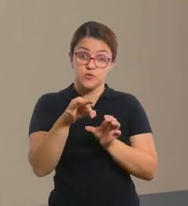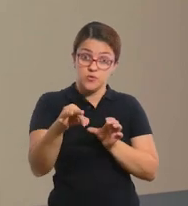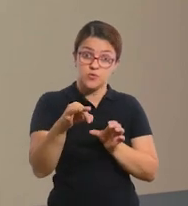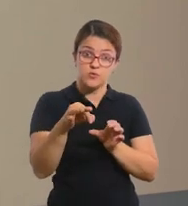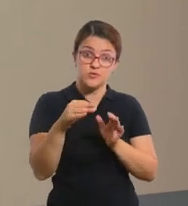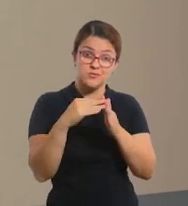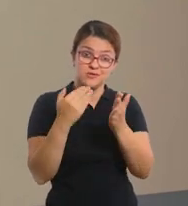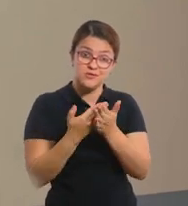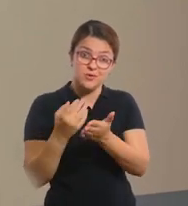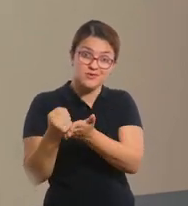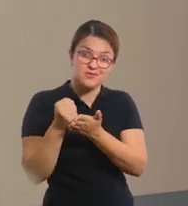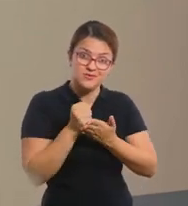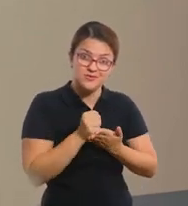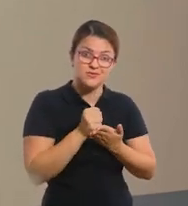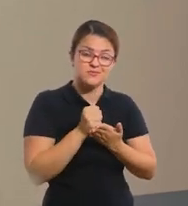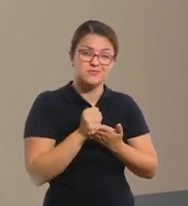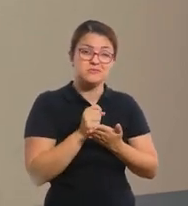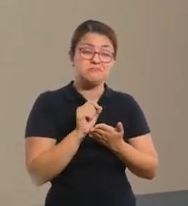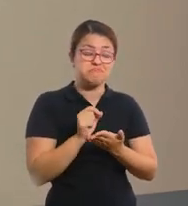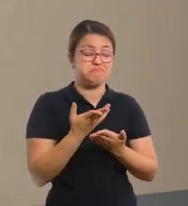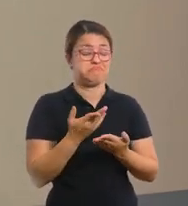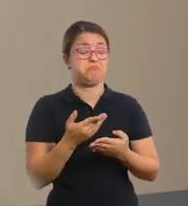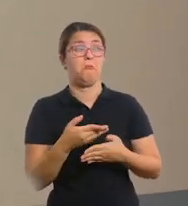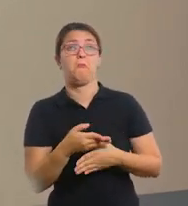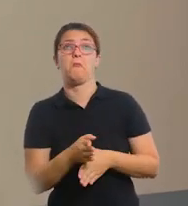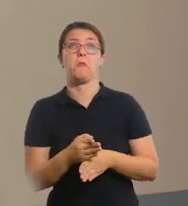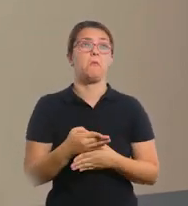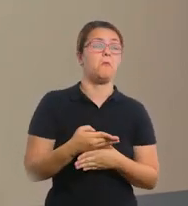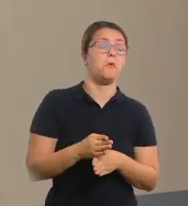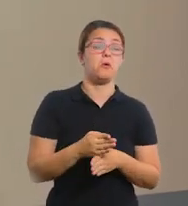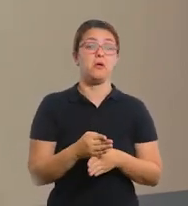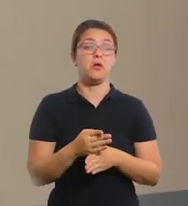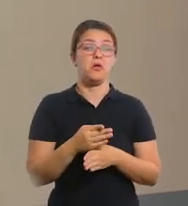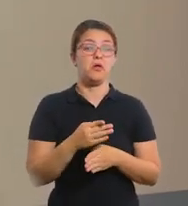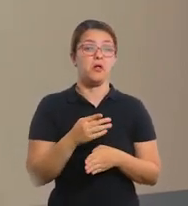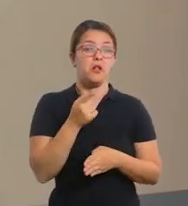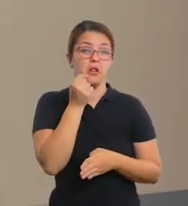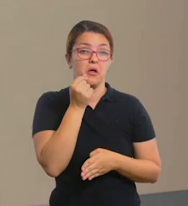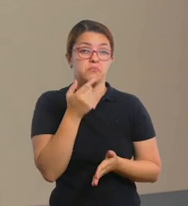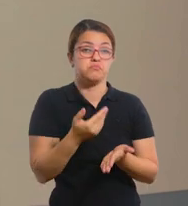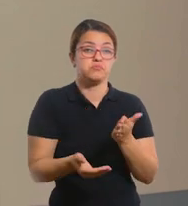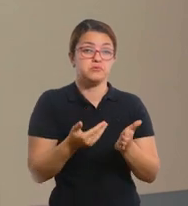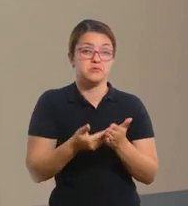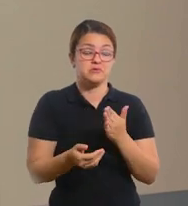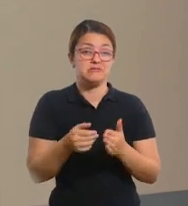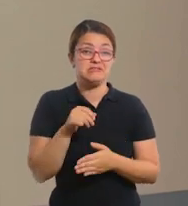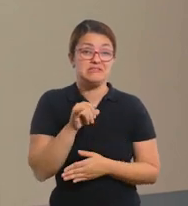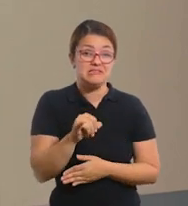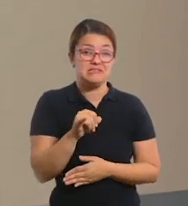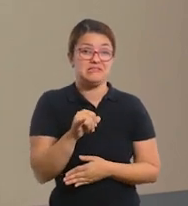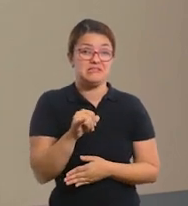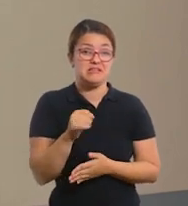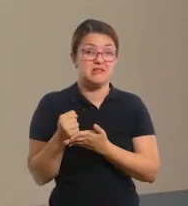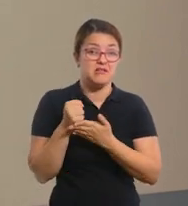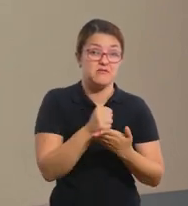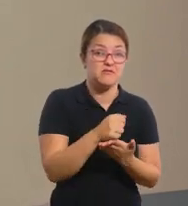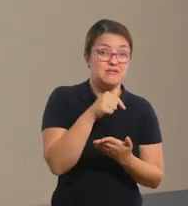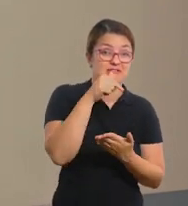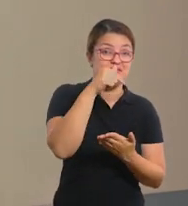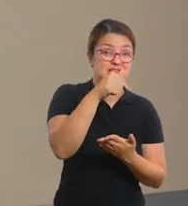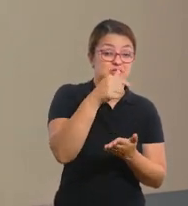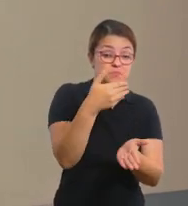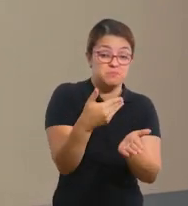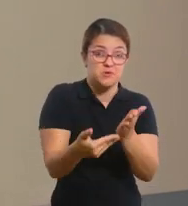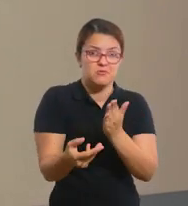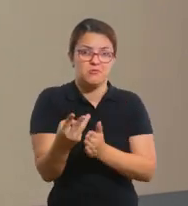escola como ele é muito distraída acabou perdendo alguns laços o kevin levou sete lábios e